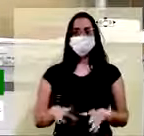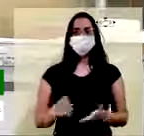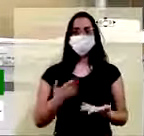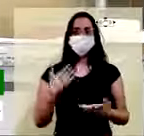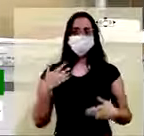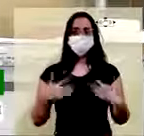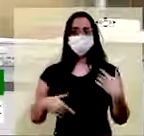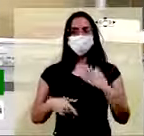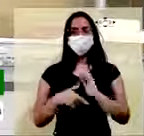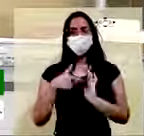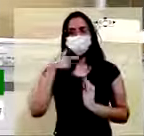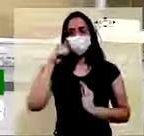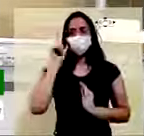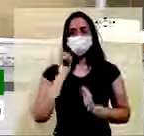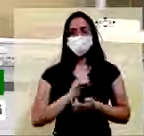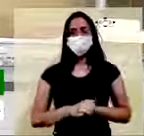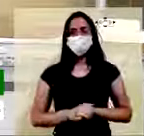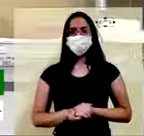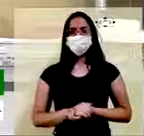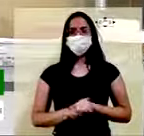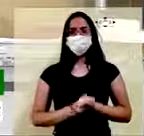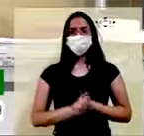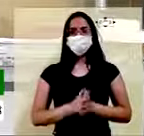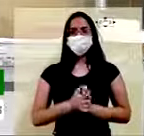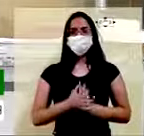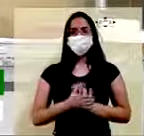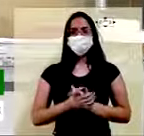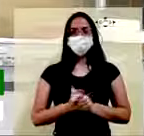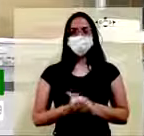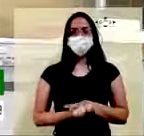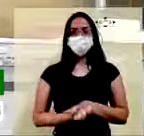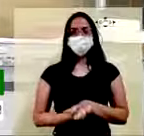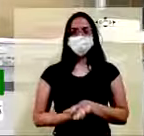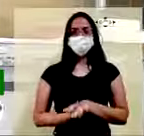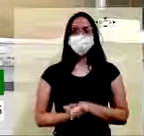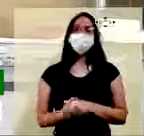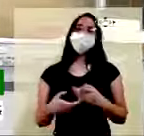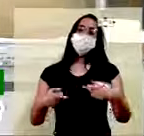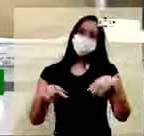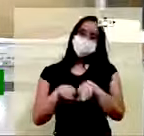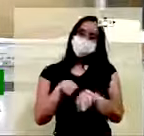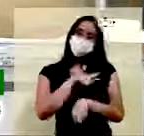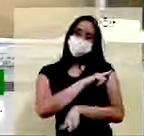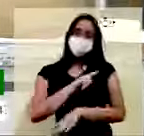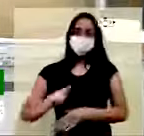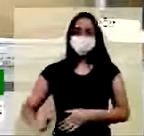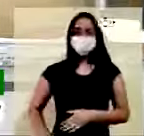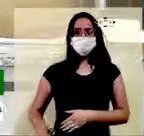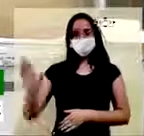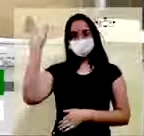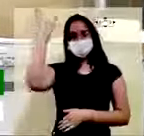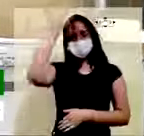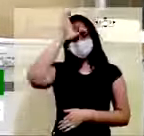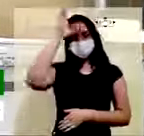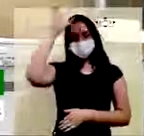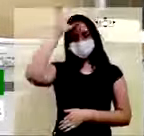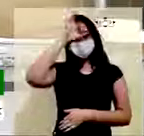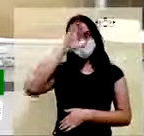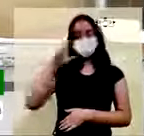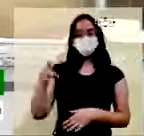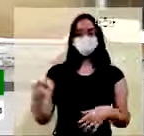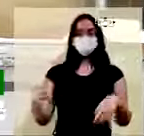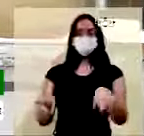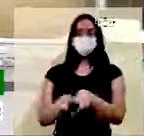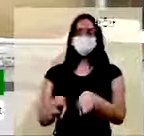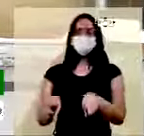presente ontem como também ao excelentíssimo Governador Camilo Santana que